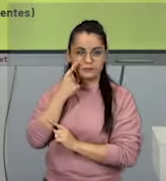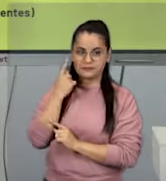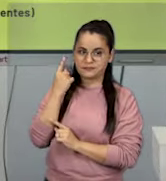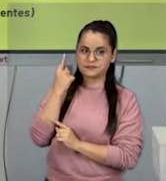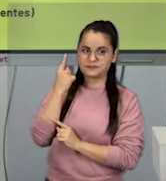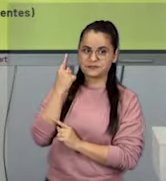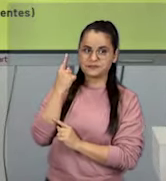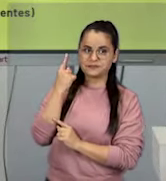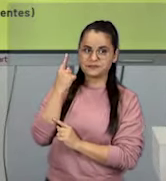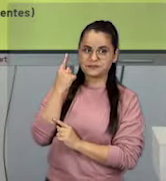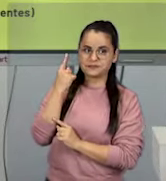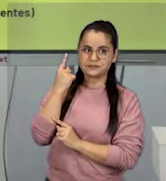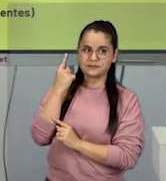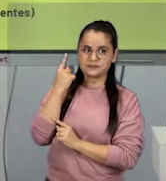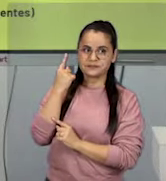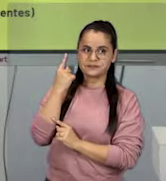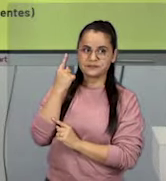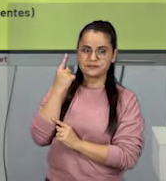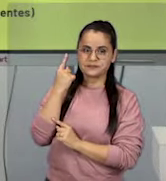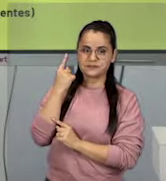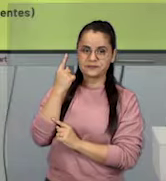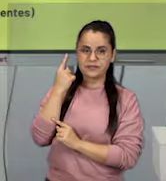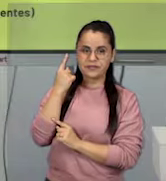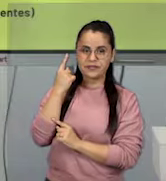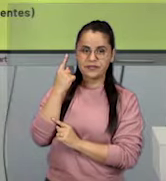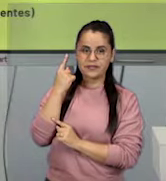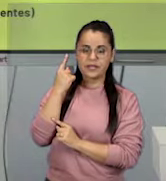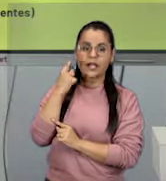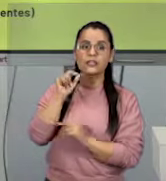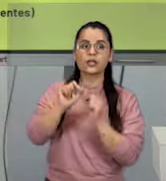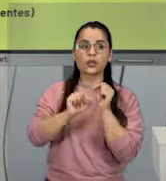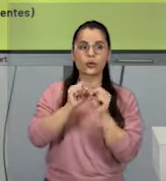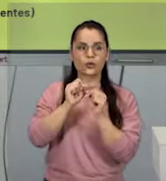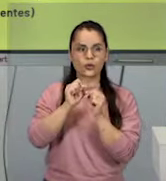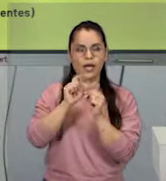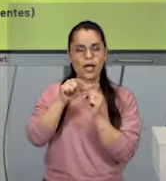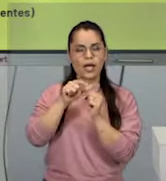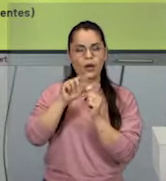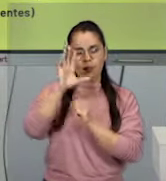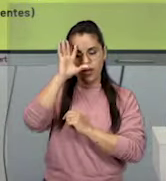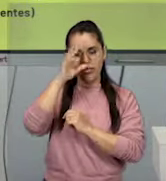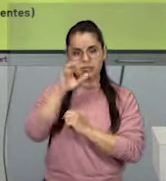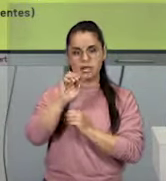então vejam desgraça aqui que o gráfico de uma reação endotérmica